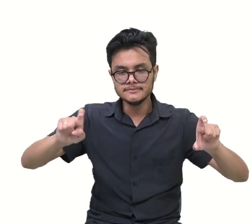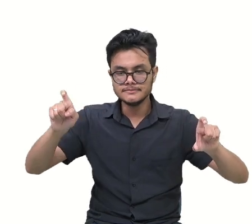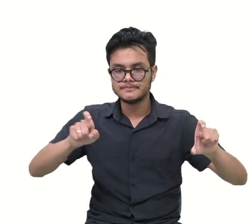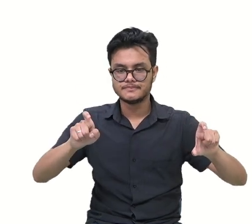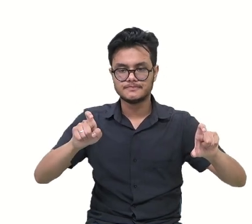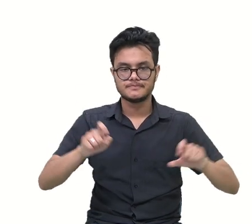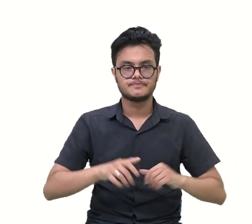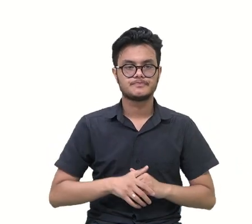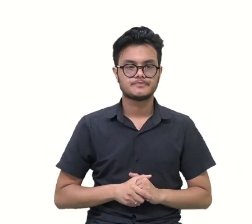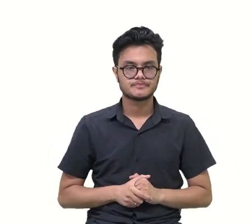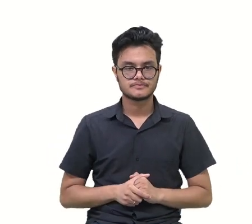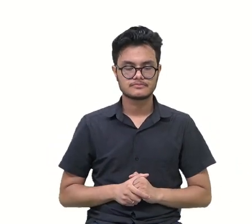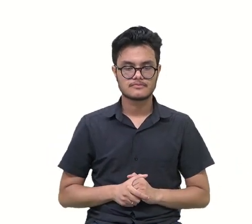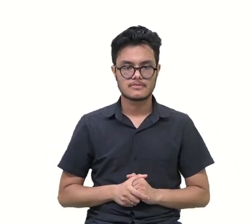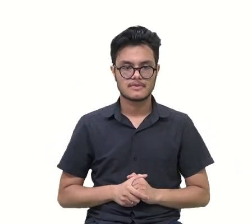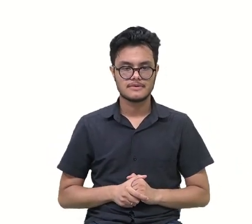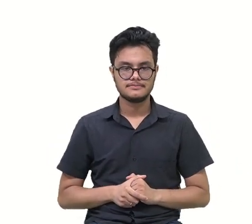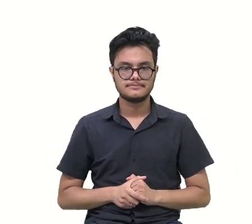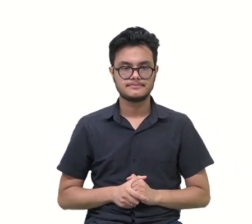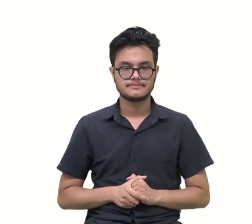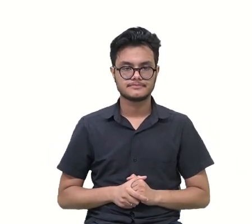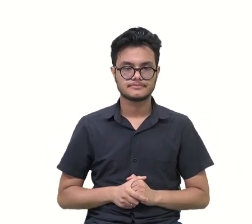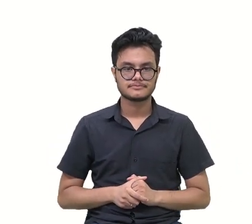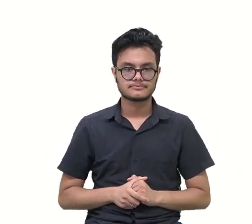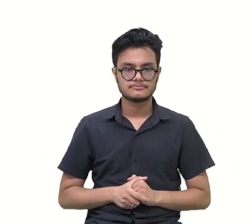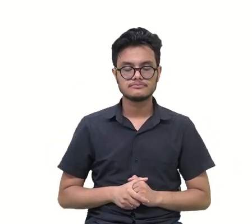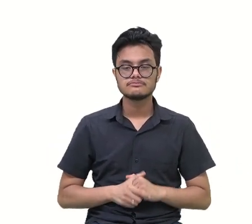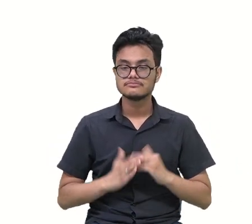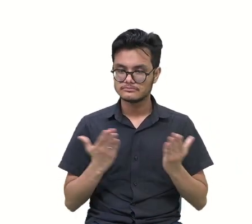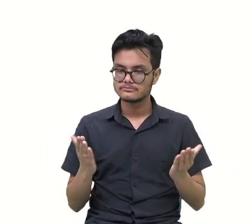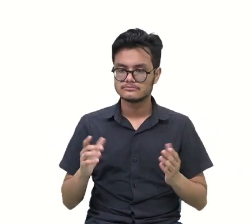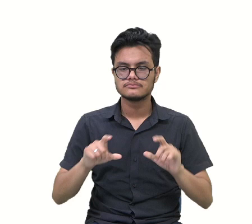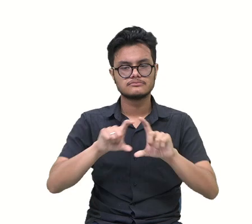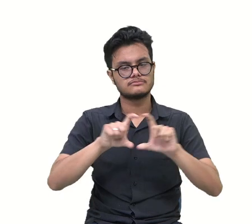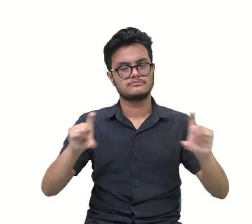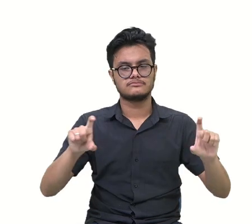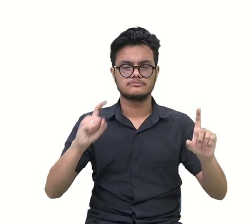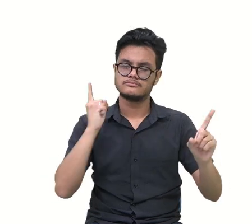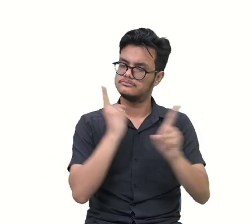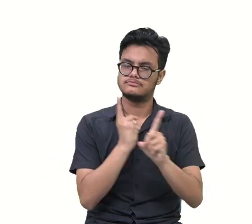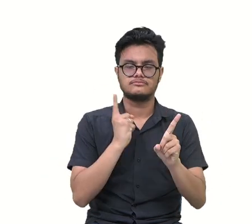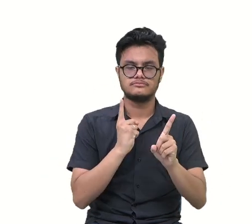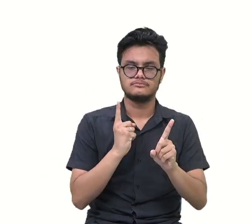aqui, tá? Eles chegaram nessa função,